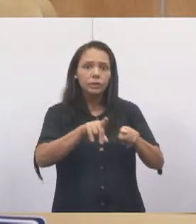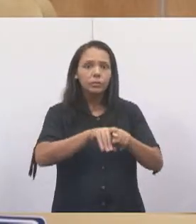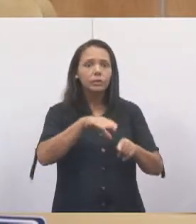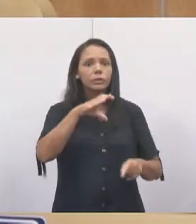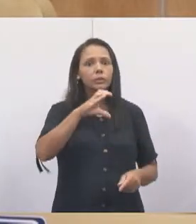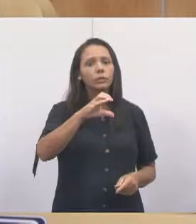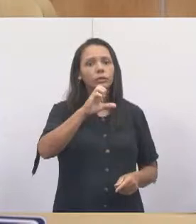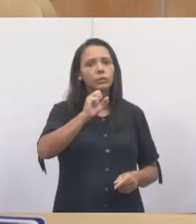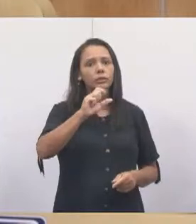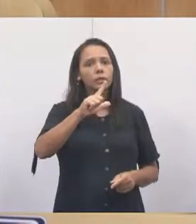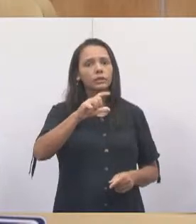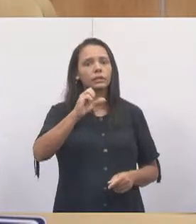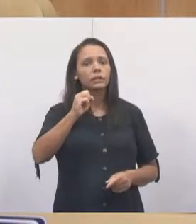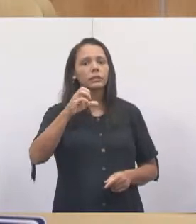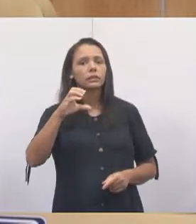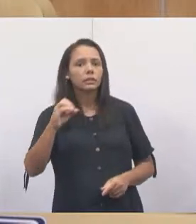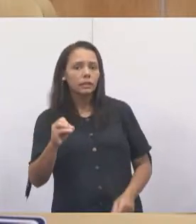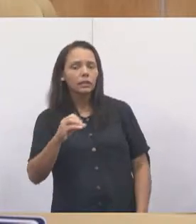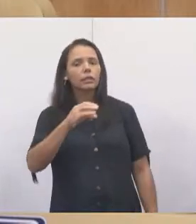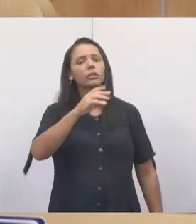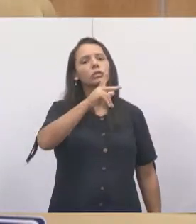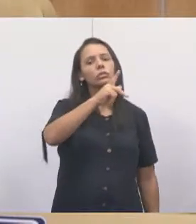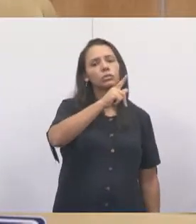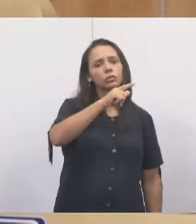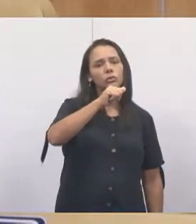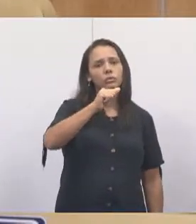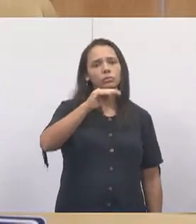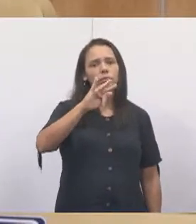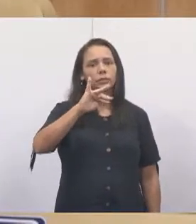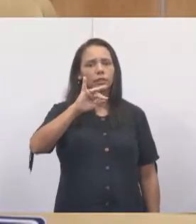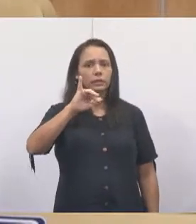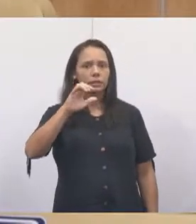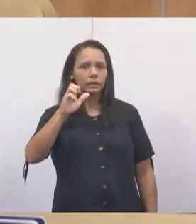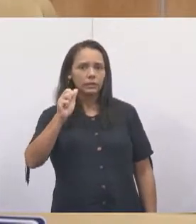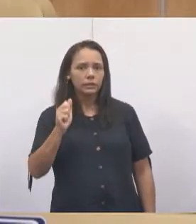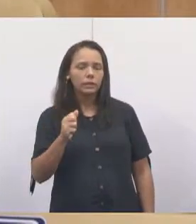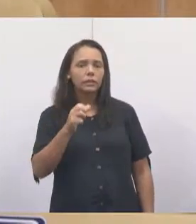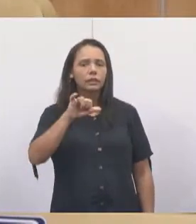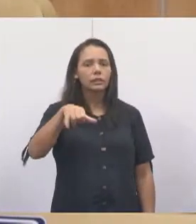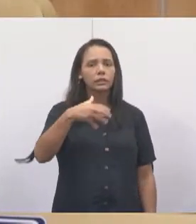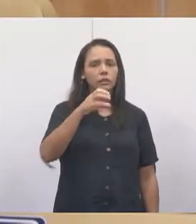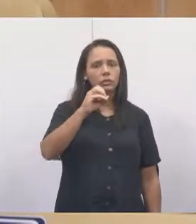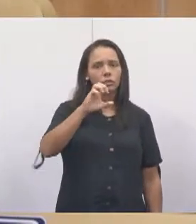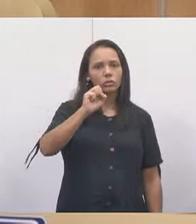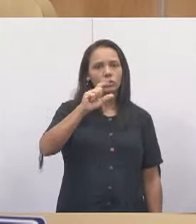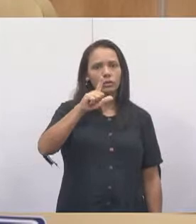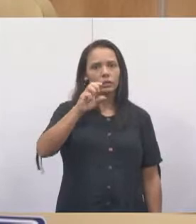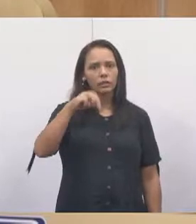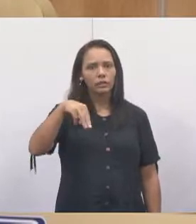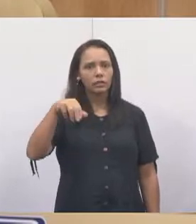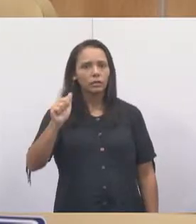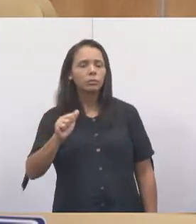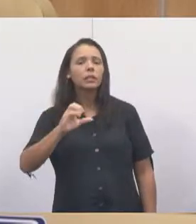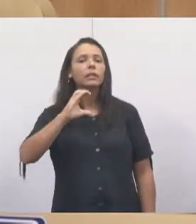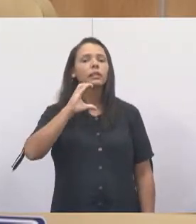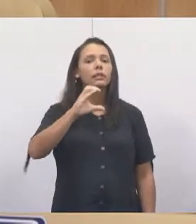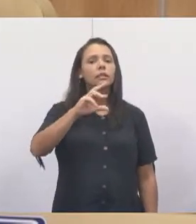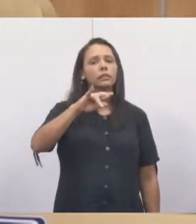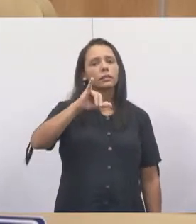Patrícia, também tem a Joelma, né? E a Cristina que está aqui conosco. Dizer o